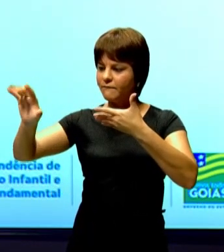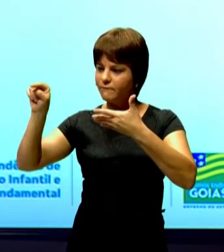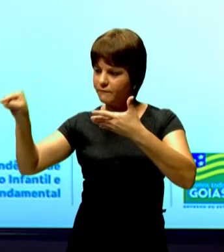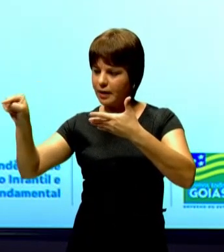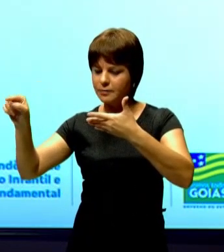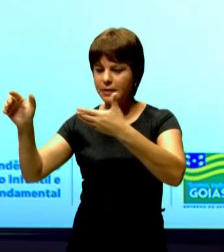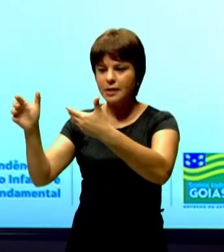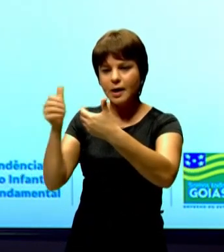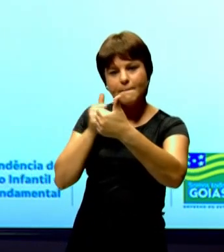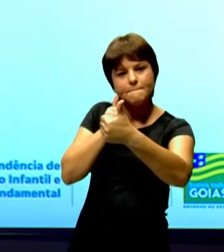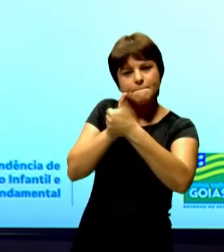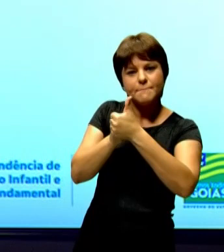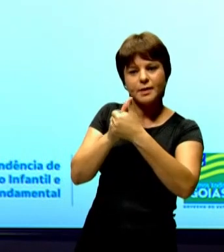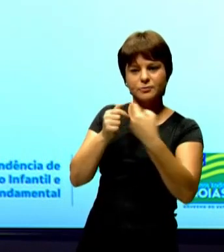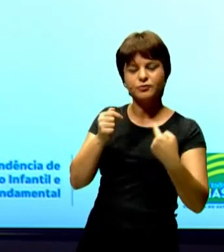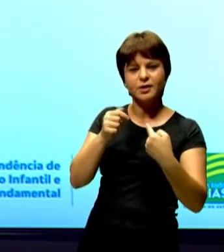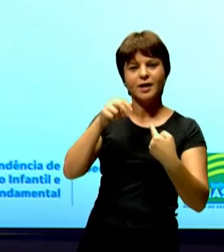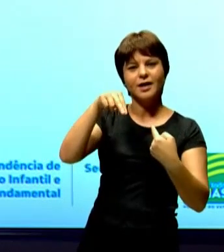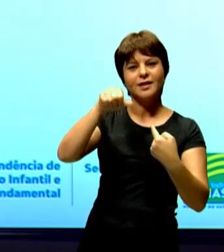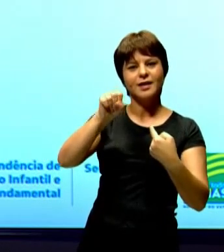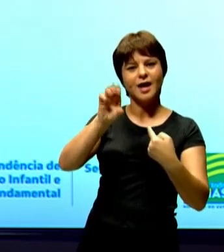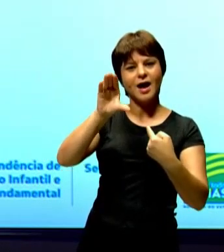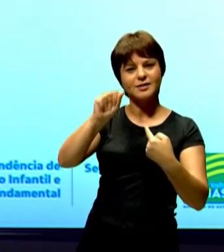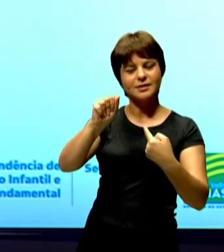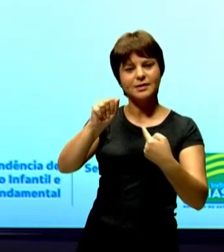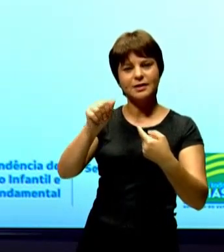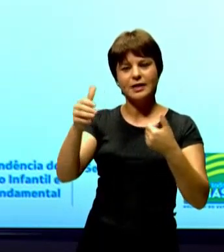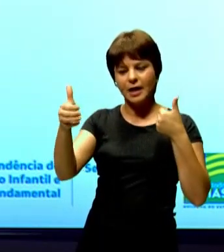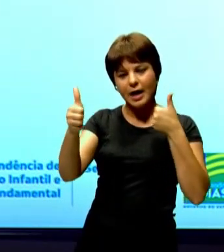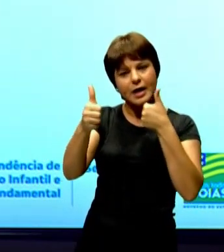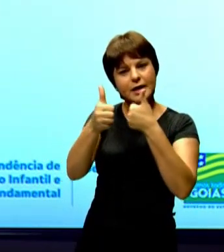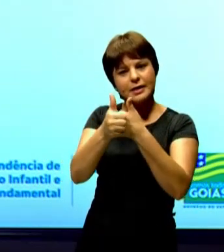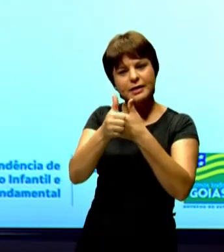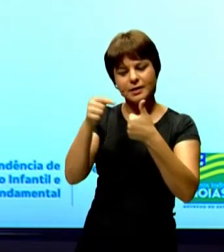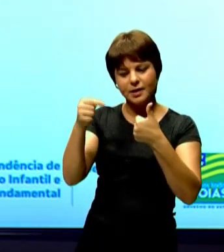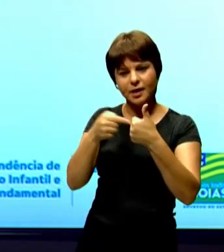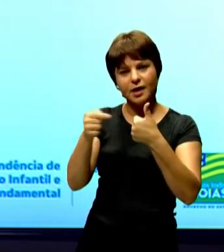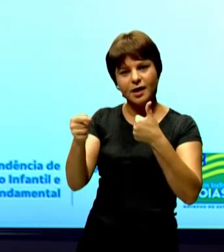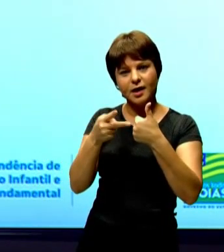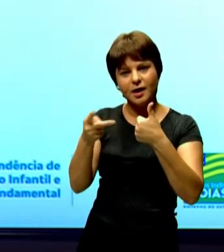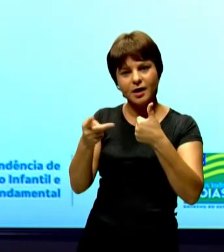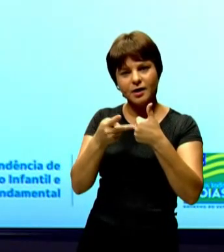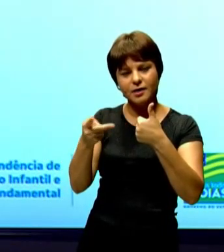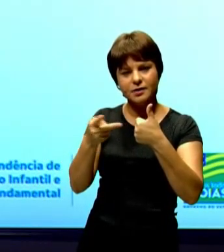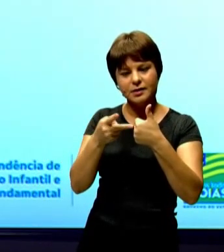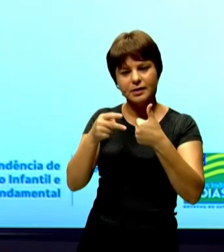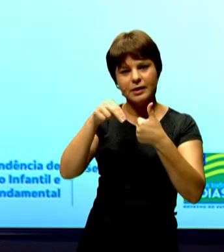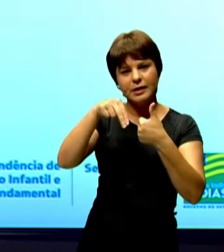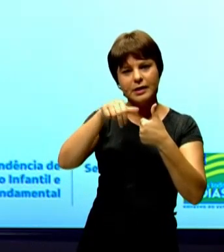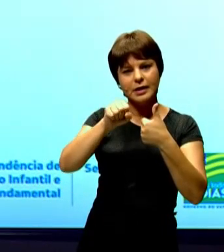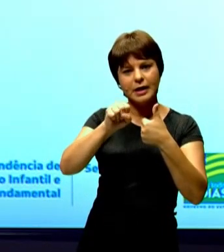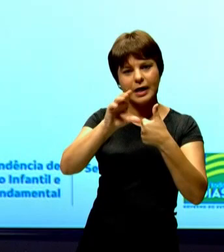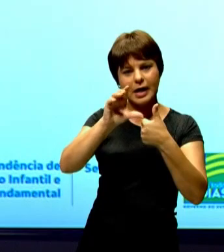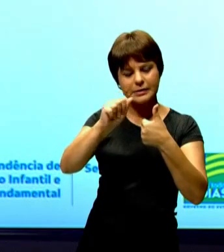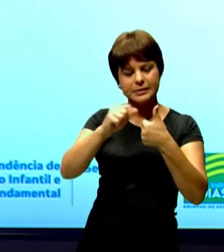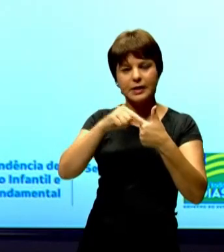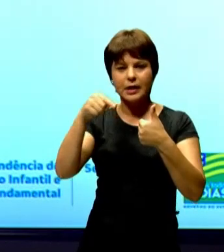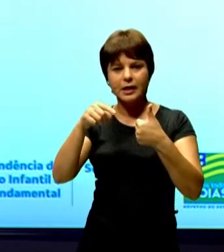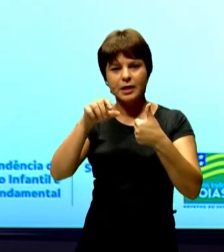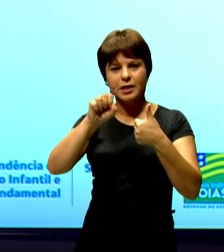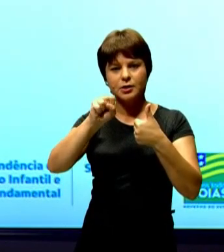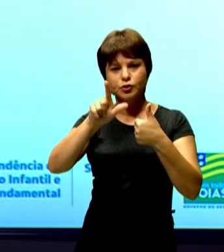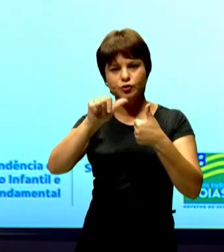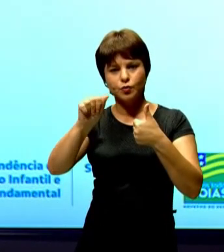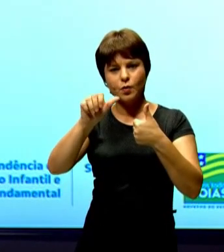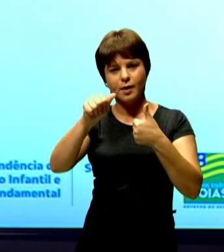outra placa, que é a placa de Nazca. Tanto é que essa aproximação aqui dessas duas placas, placa de Nazca e placa